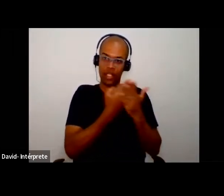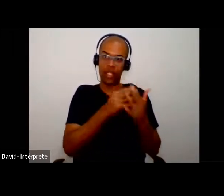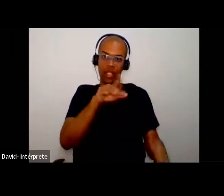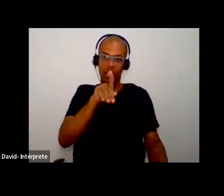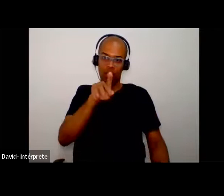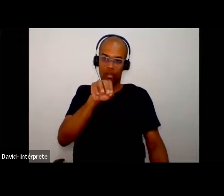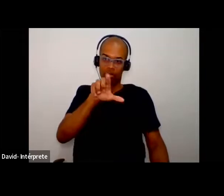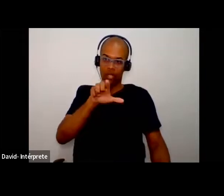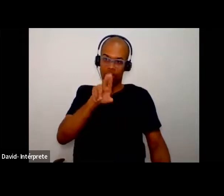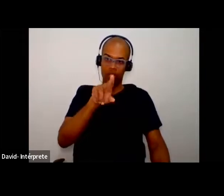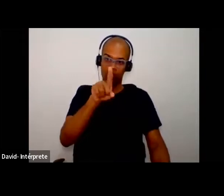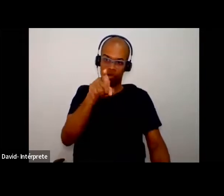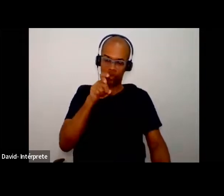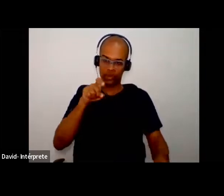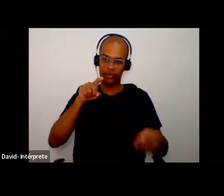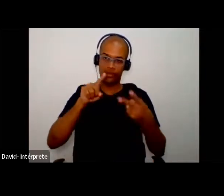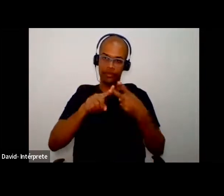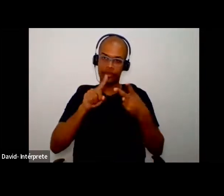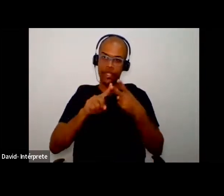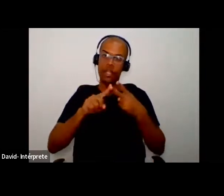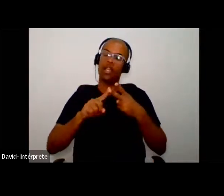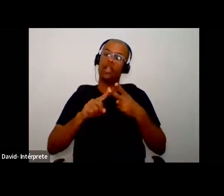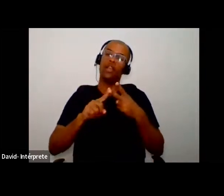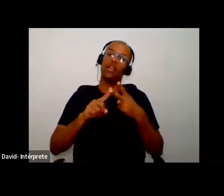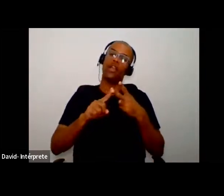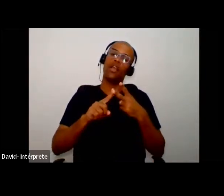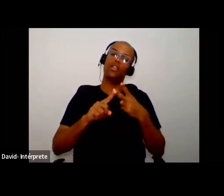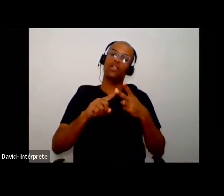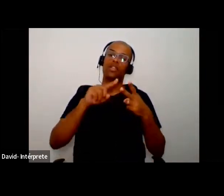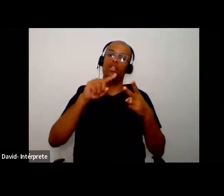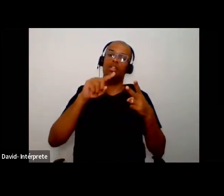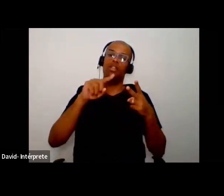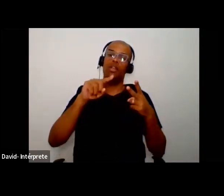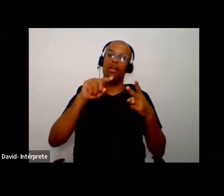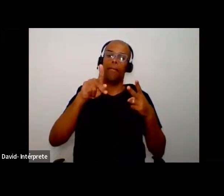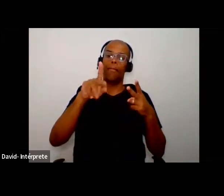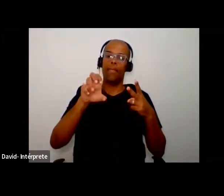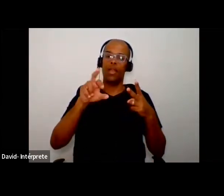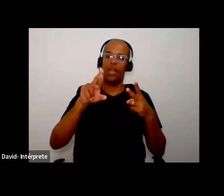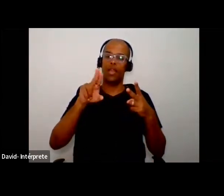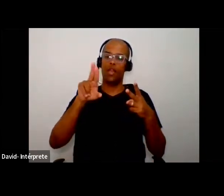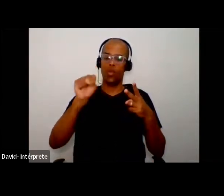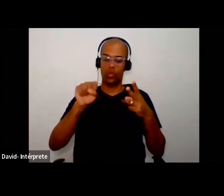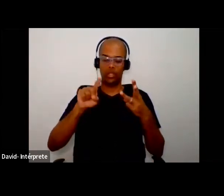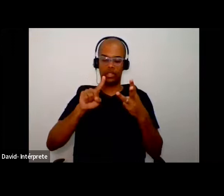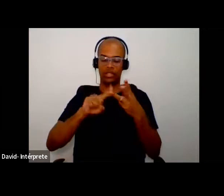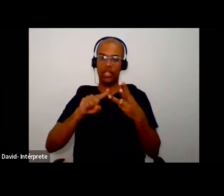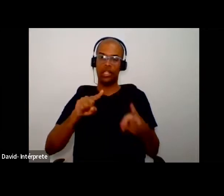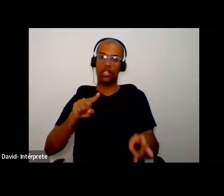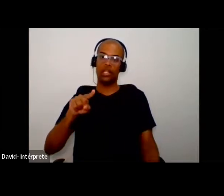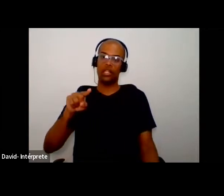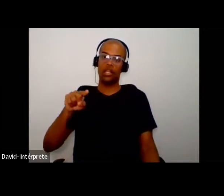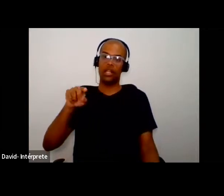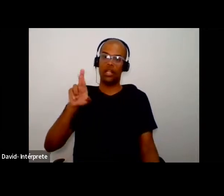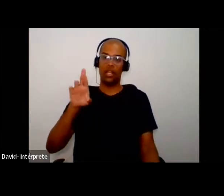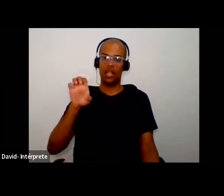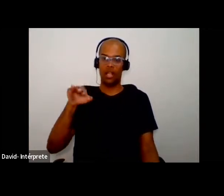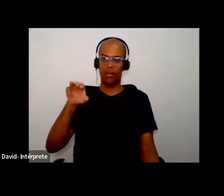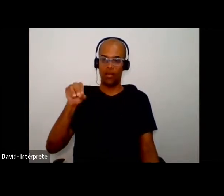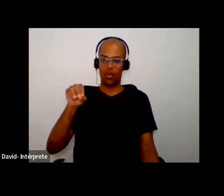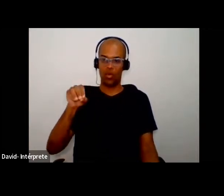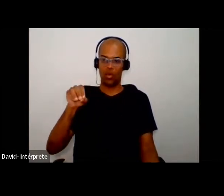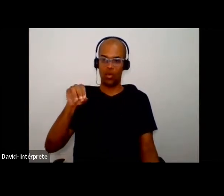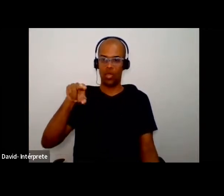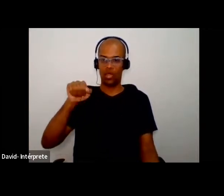a MF CU Perus e a MF Remo Rinaldi Nadeu. Hoje e amanhã vocês vão ter oportunidade